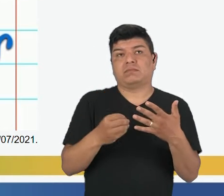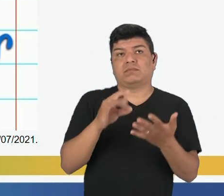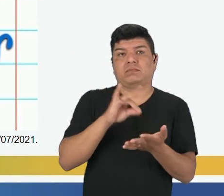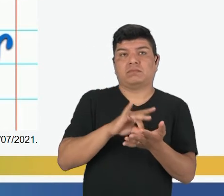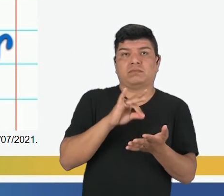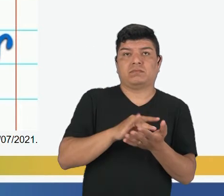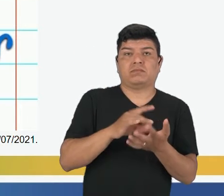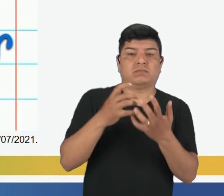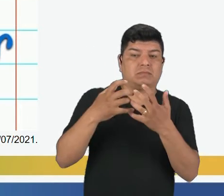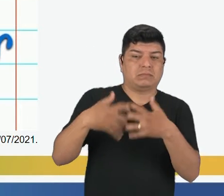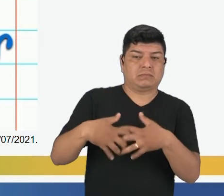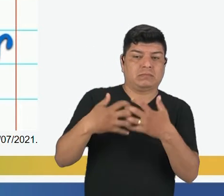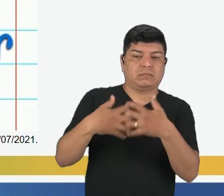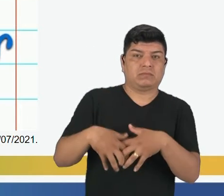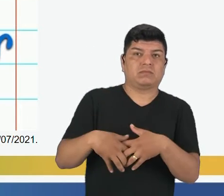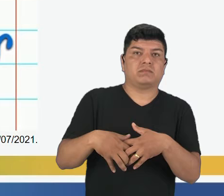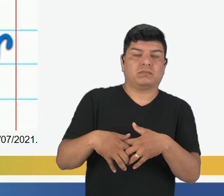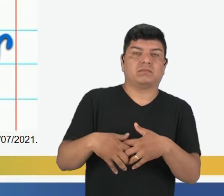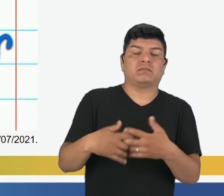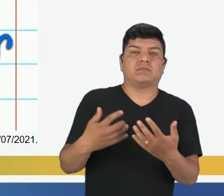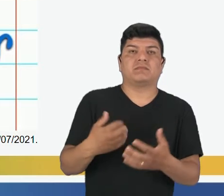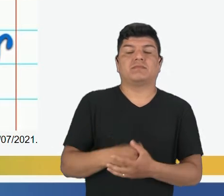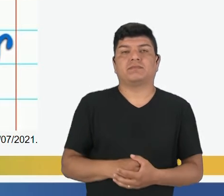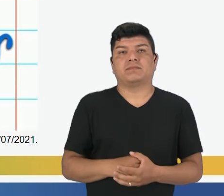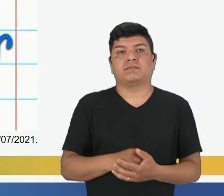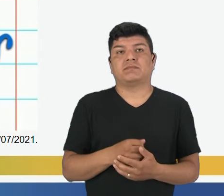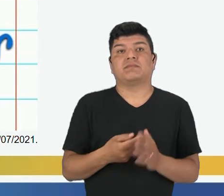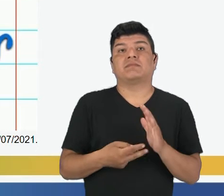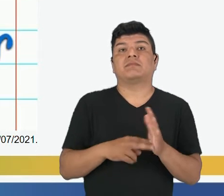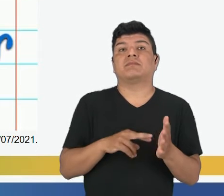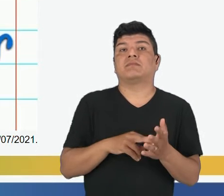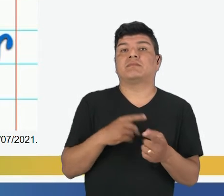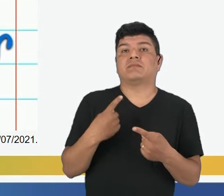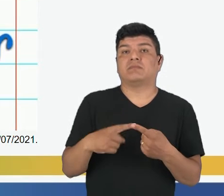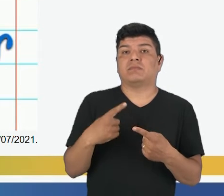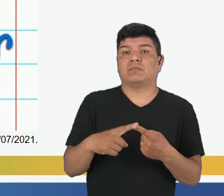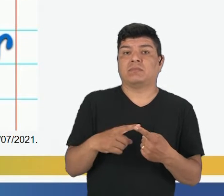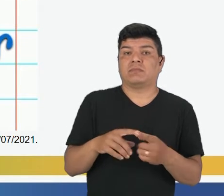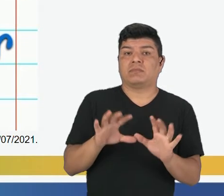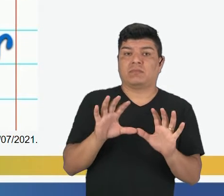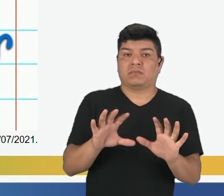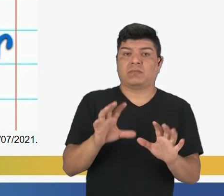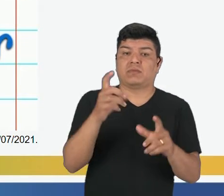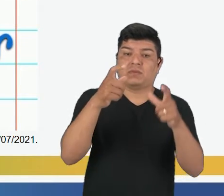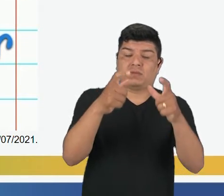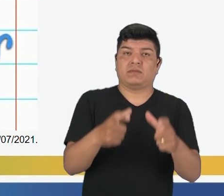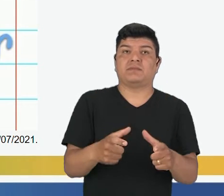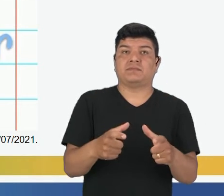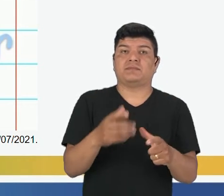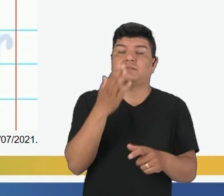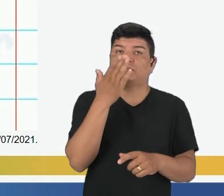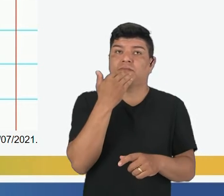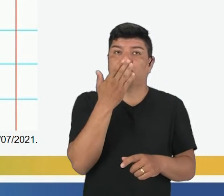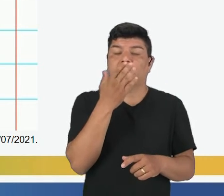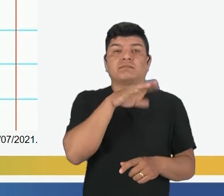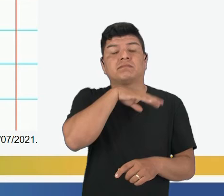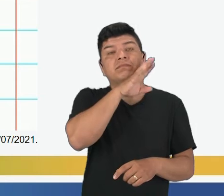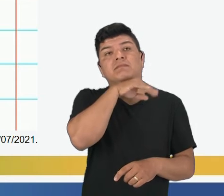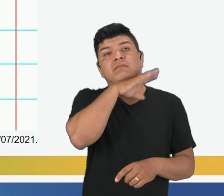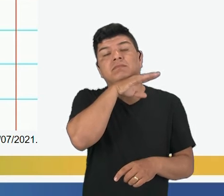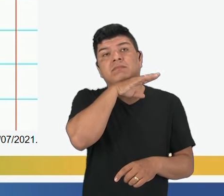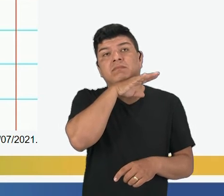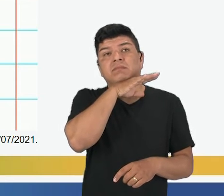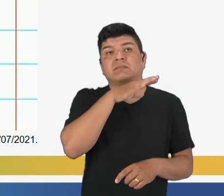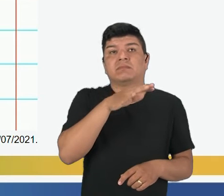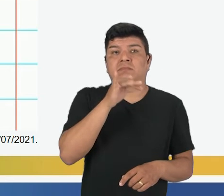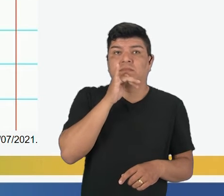verdadeira complexidade de um ecossistema. Isso se deve ao fato de que em um determinado ambiente, um animal pode ser, por exemplo,